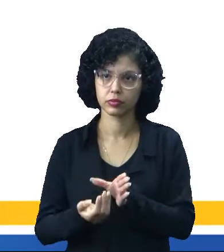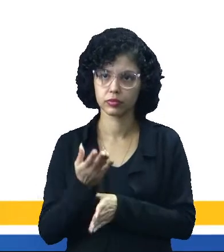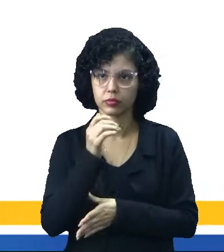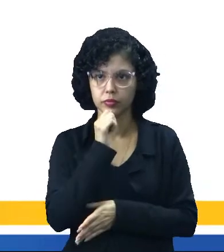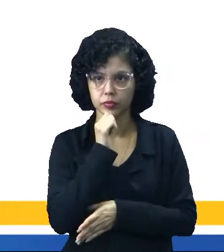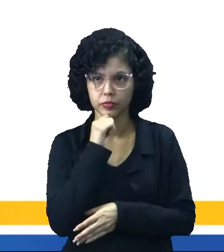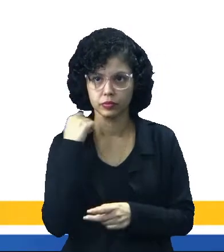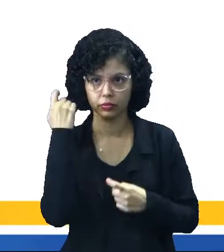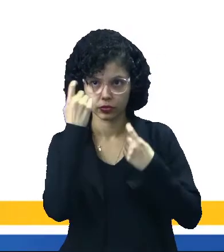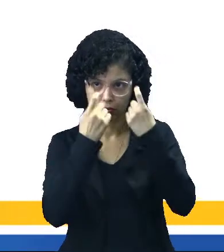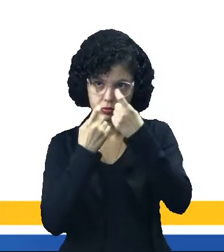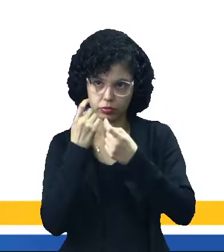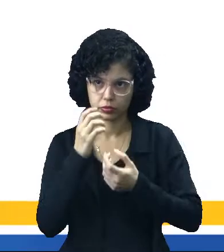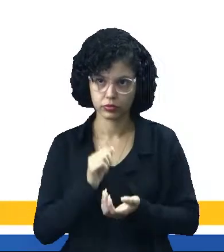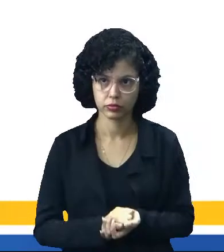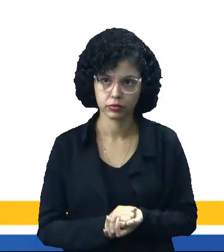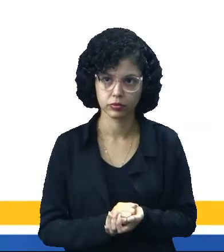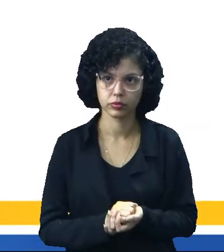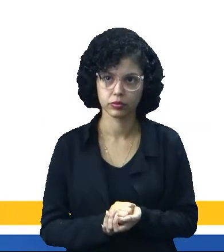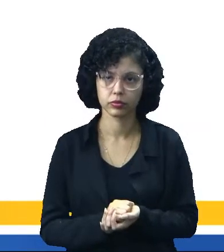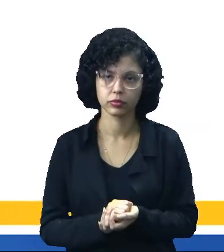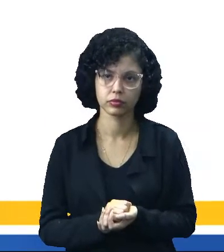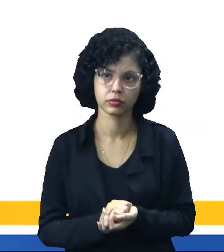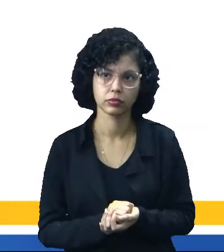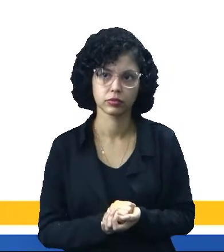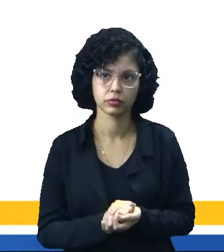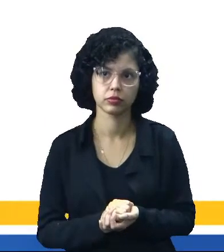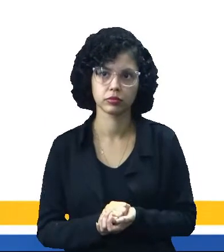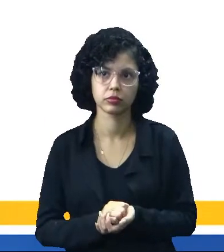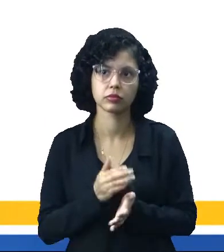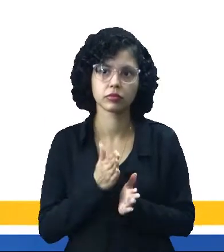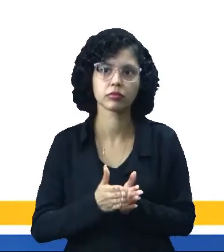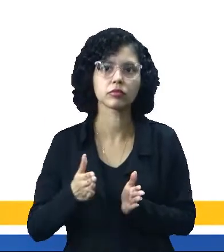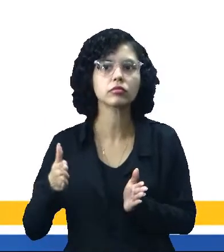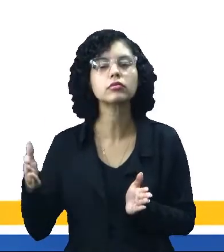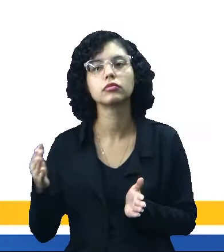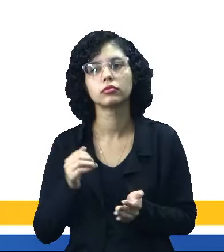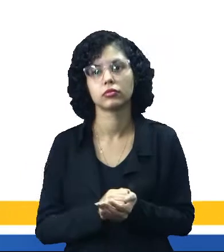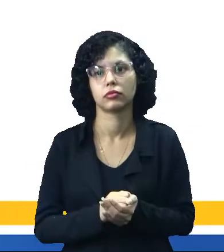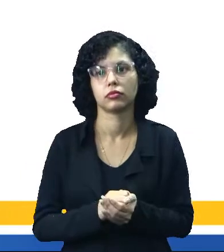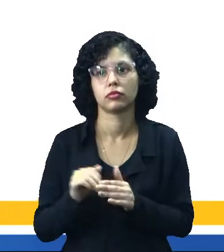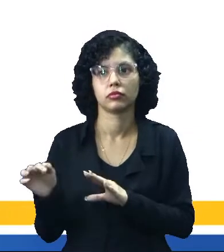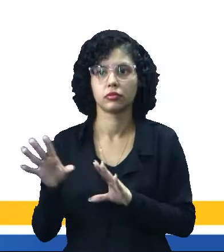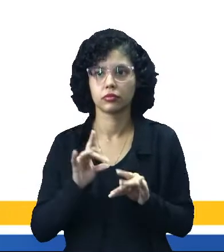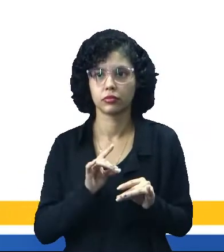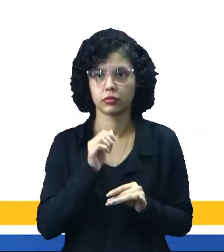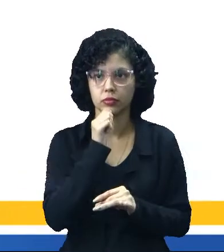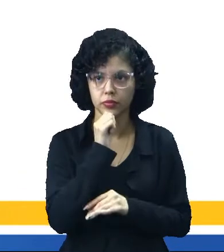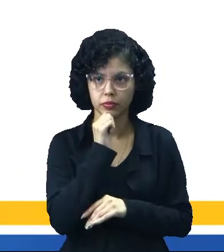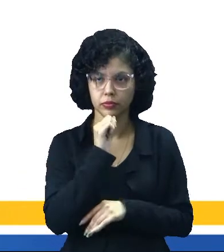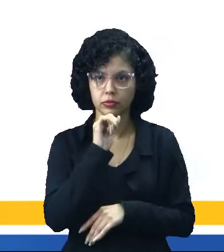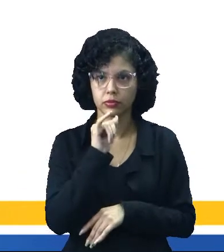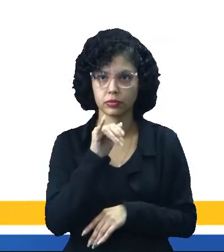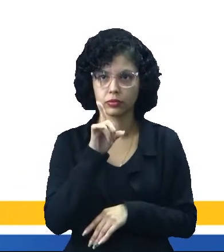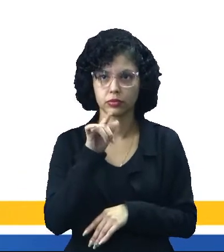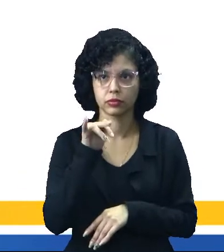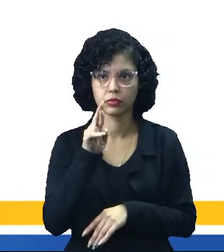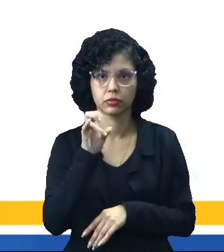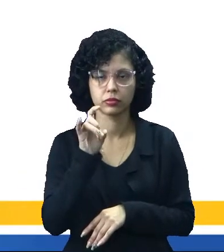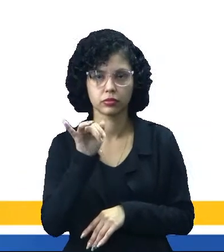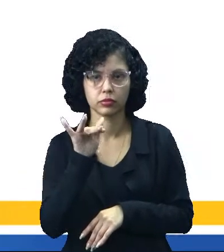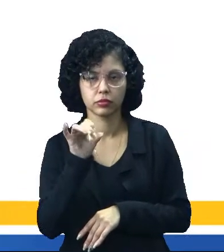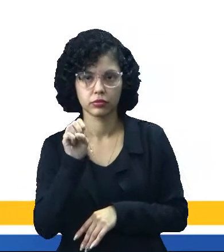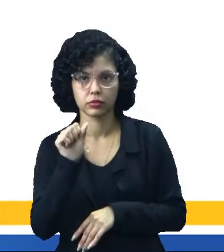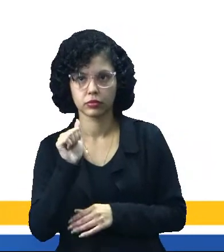né, laissez-faire, laissez-faire, né, deixa passar, né, vem lá do iluminismo, né,